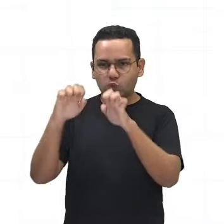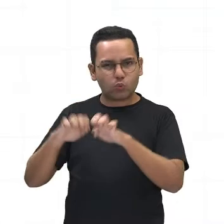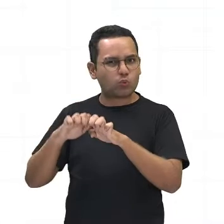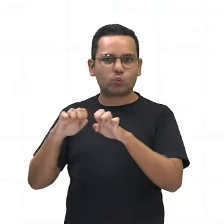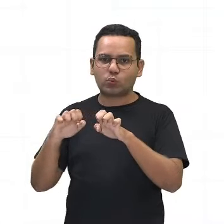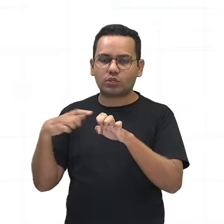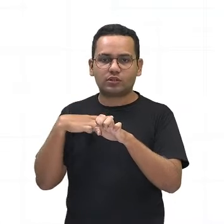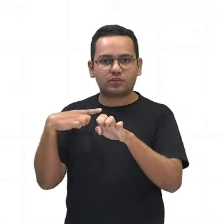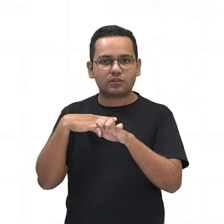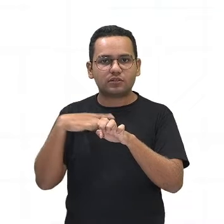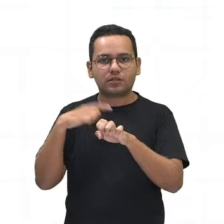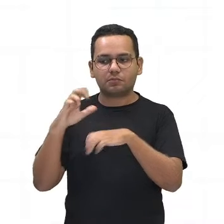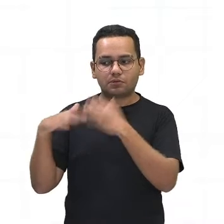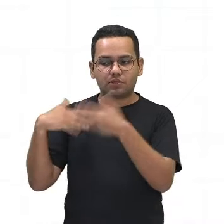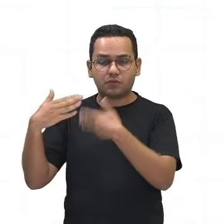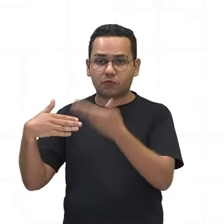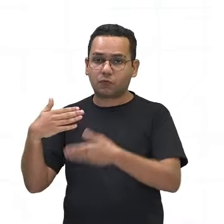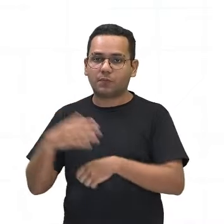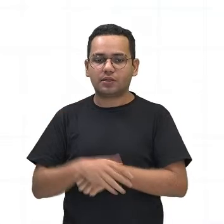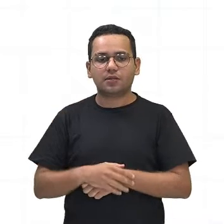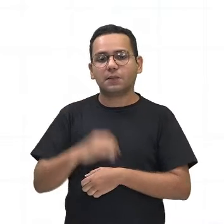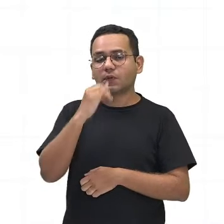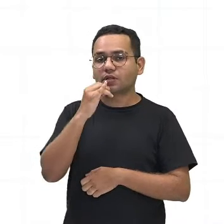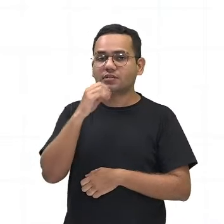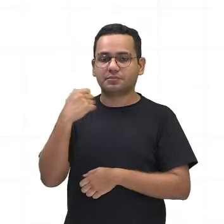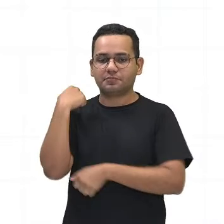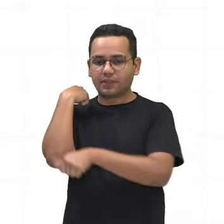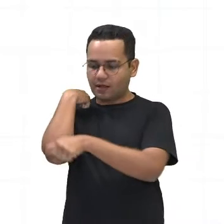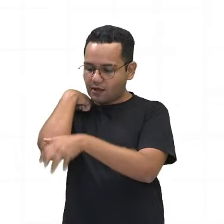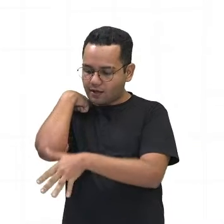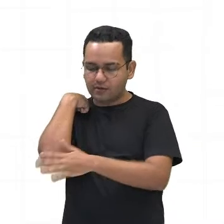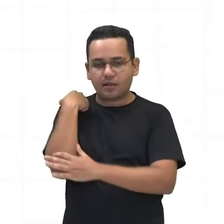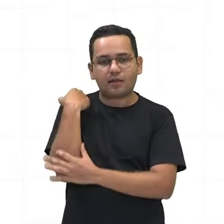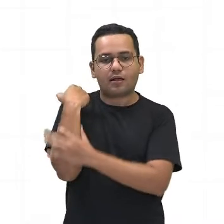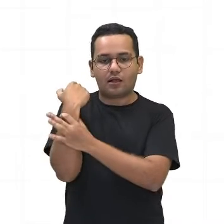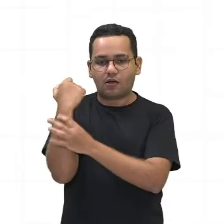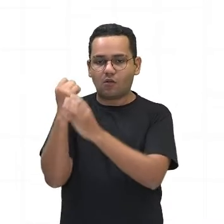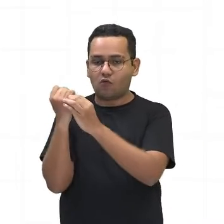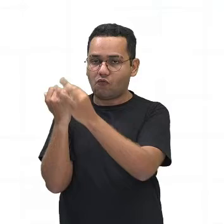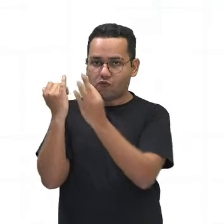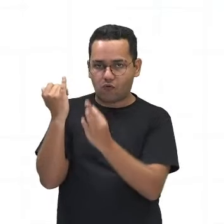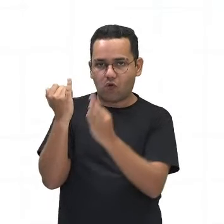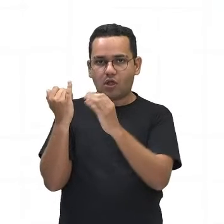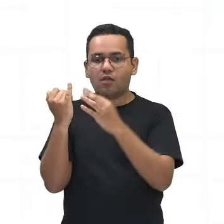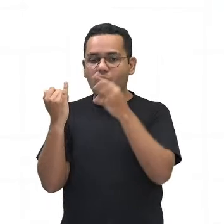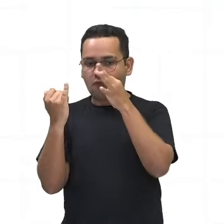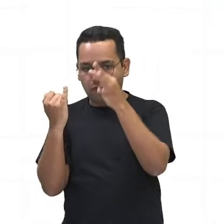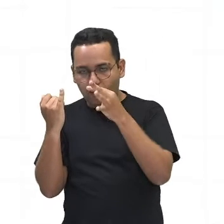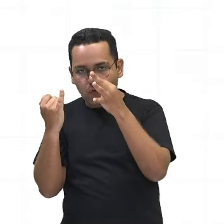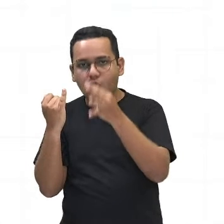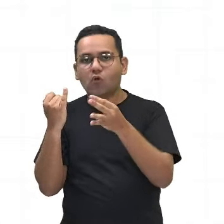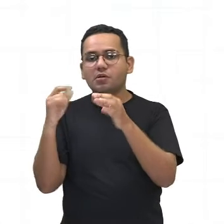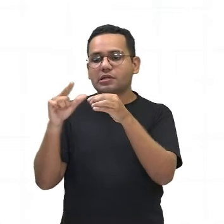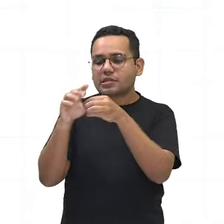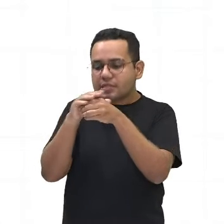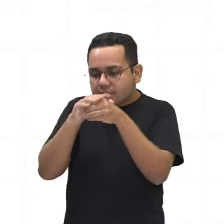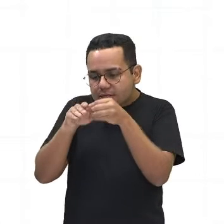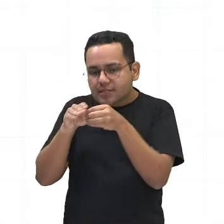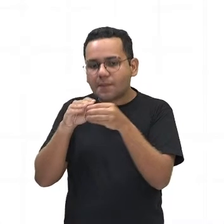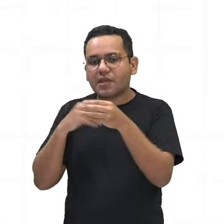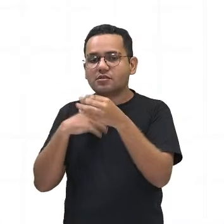né, evolutivas aí, como raiz, caule, folhas, flor, semente